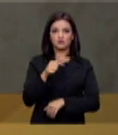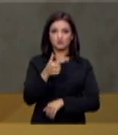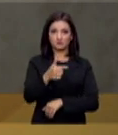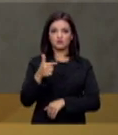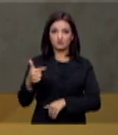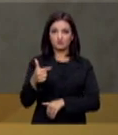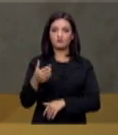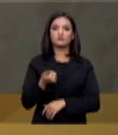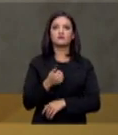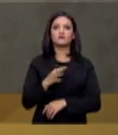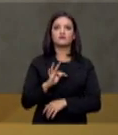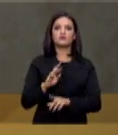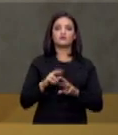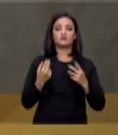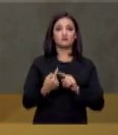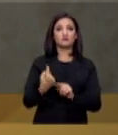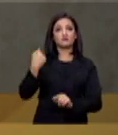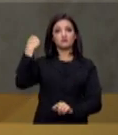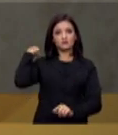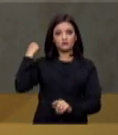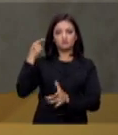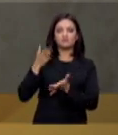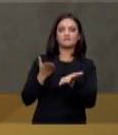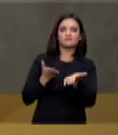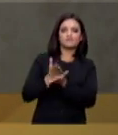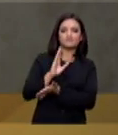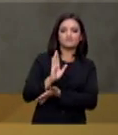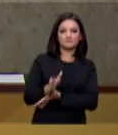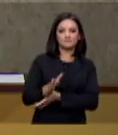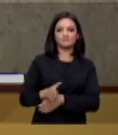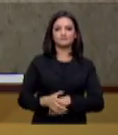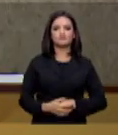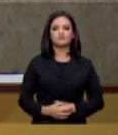lida e aprovada a ata da sessão anterior.